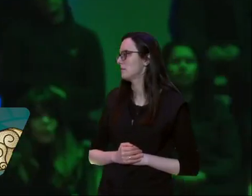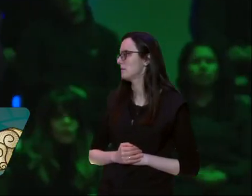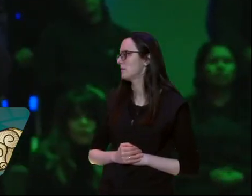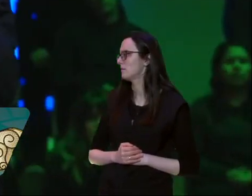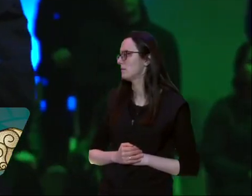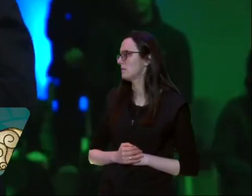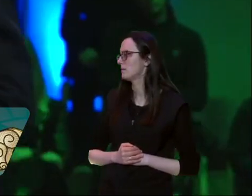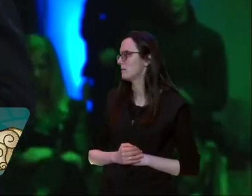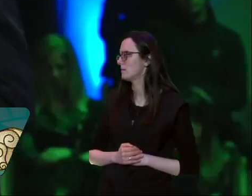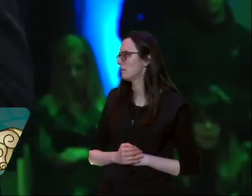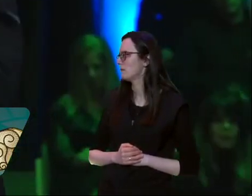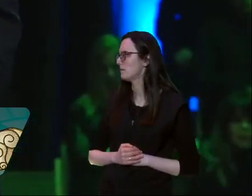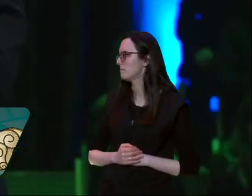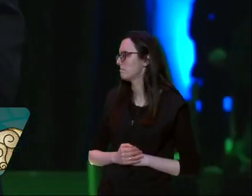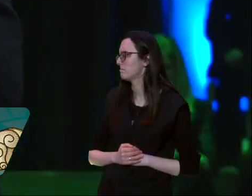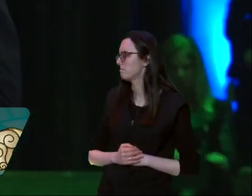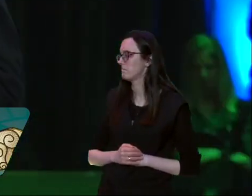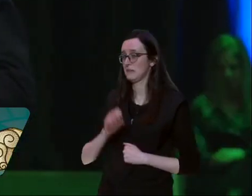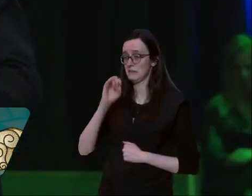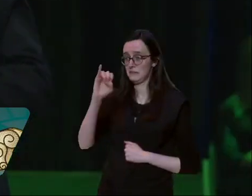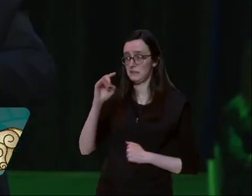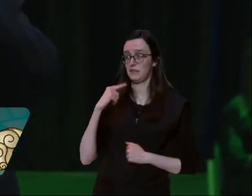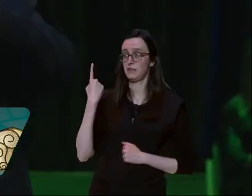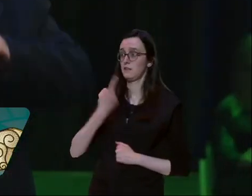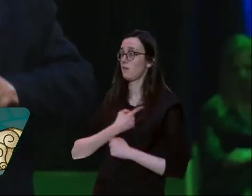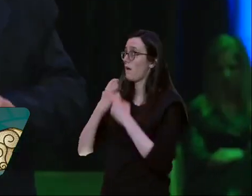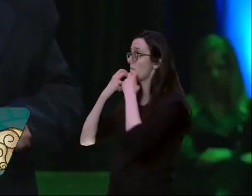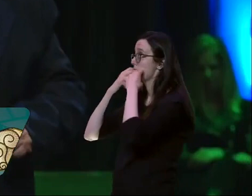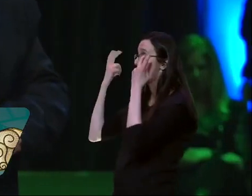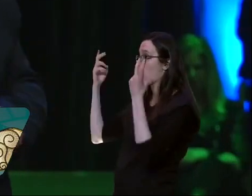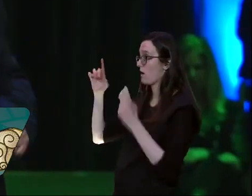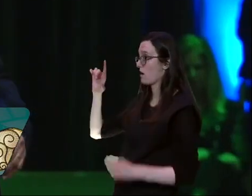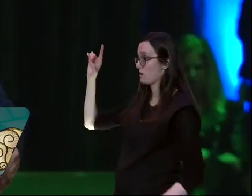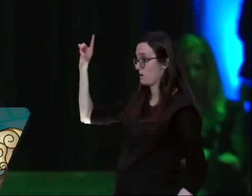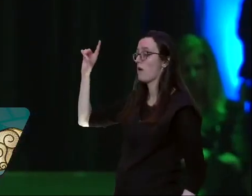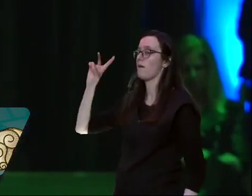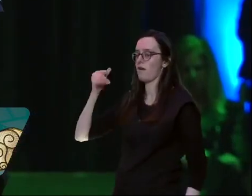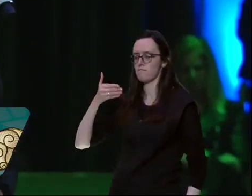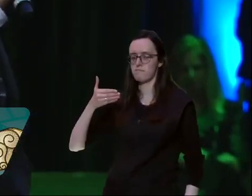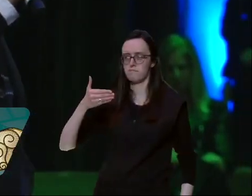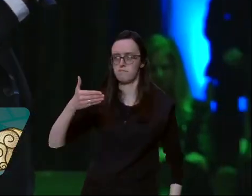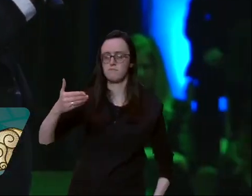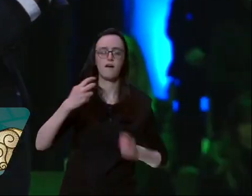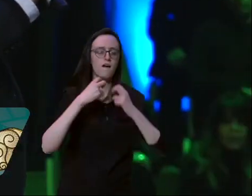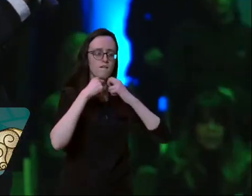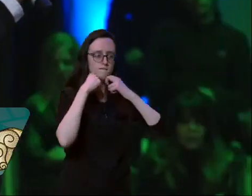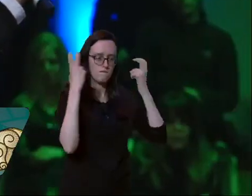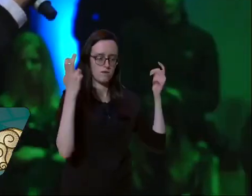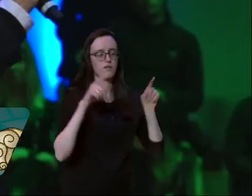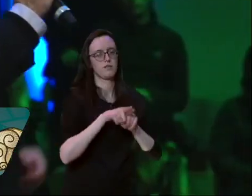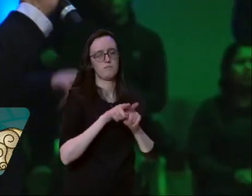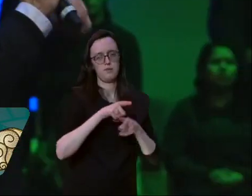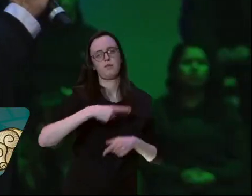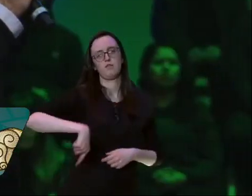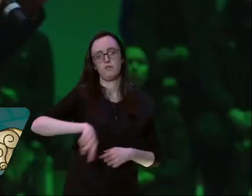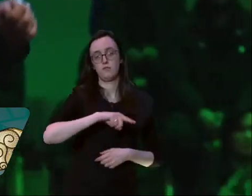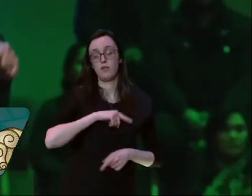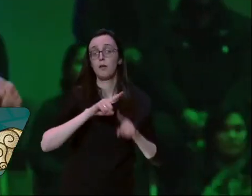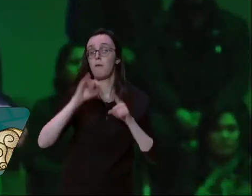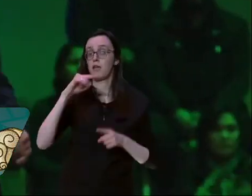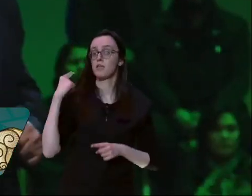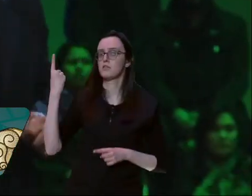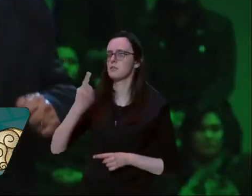Se nós nos envergonharmos do Senhor, Ele também se envergonhará de nós. Mas se